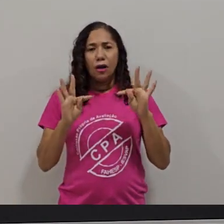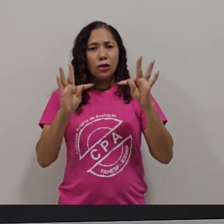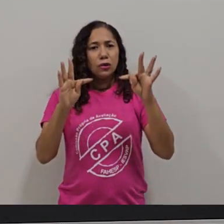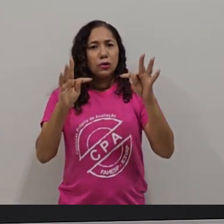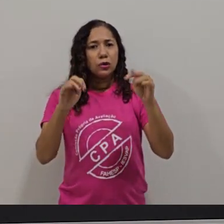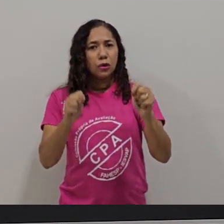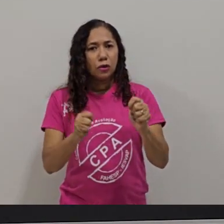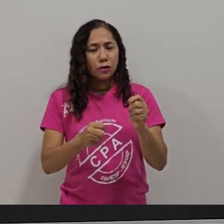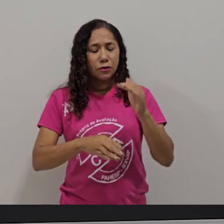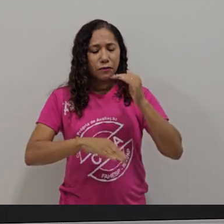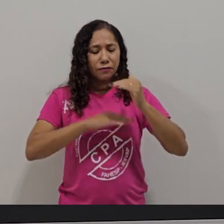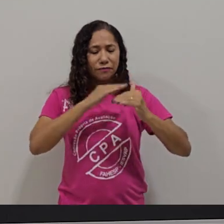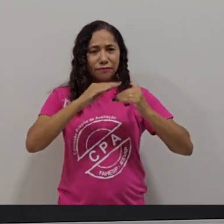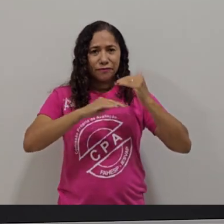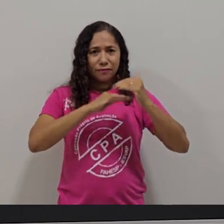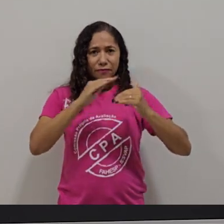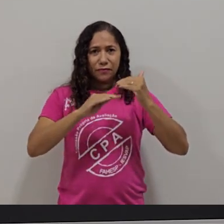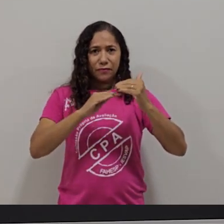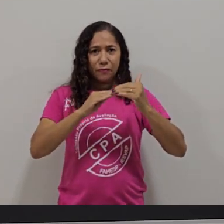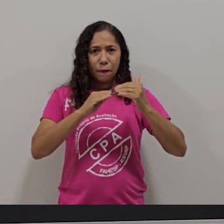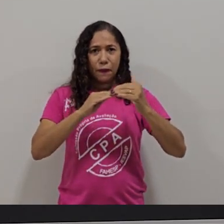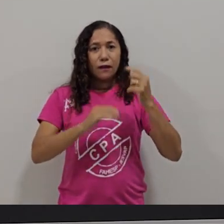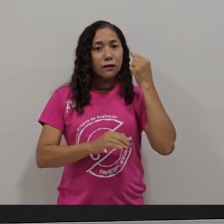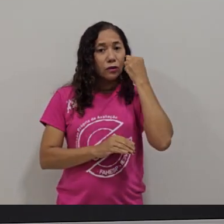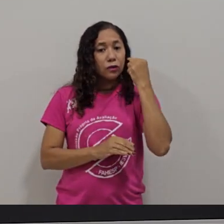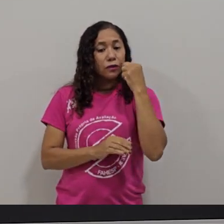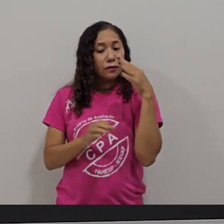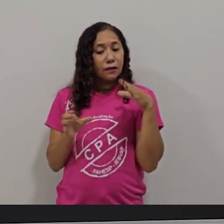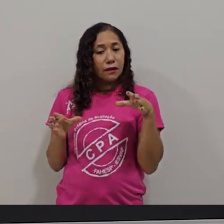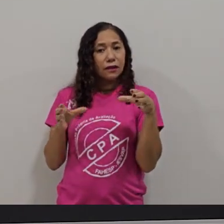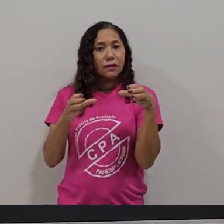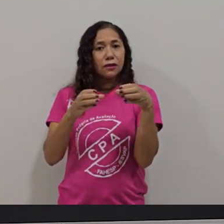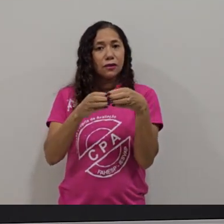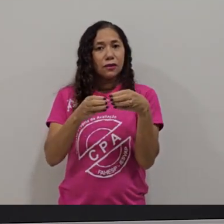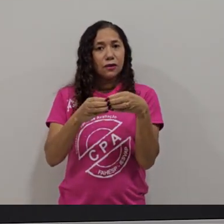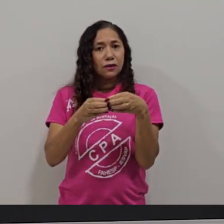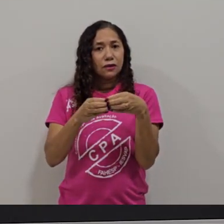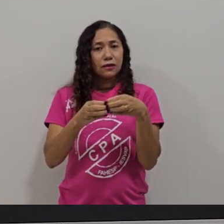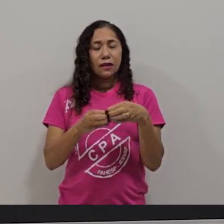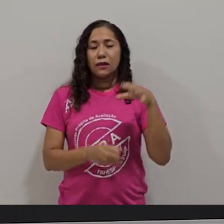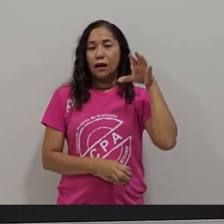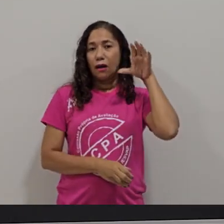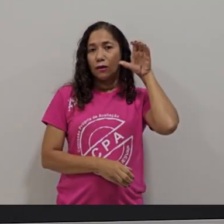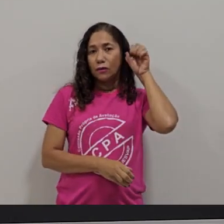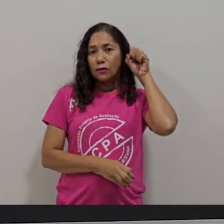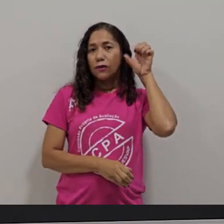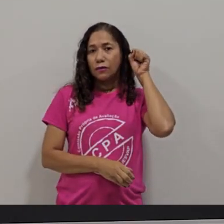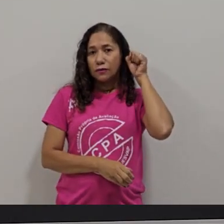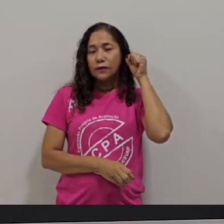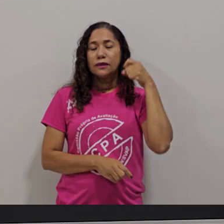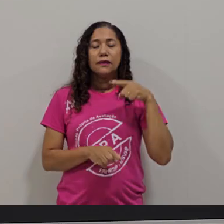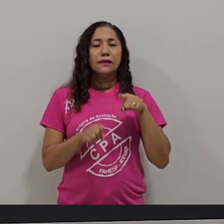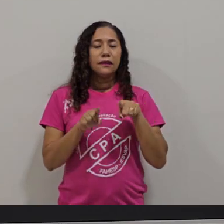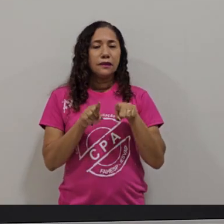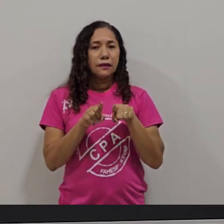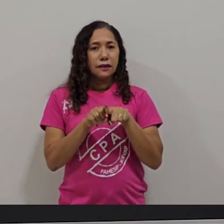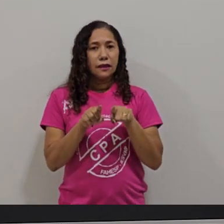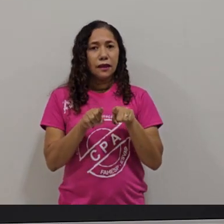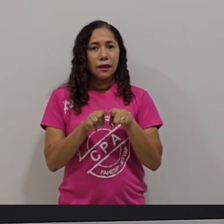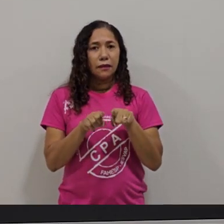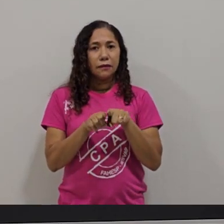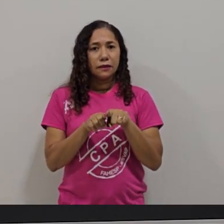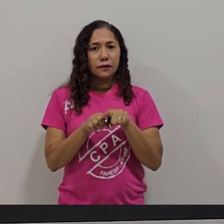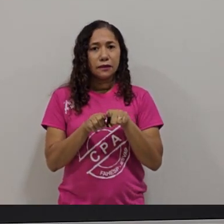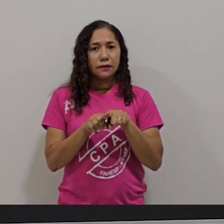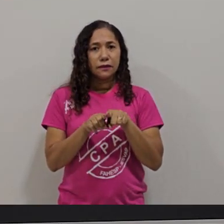está envolvido nessa causa pertence à comunidade surda, né? E nós que somos ouvintes, né? A gente, por